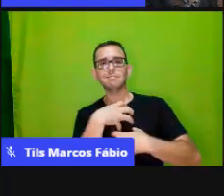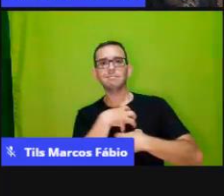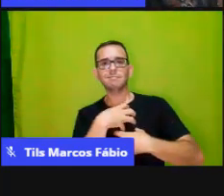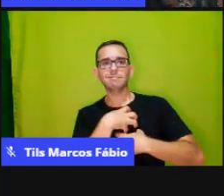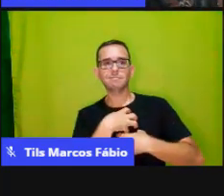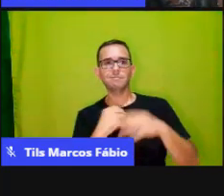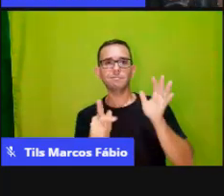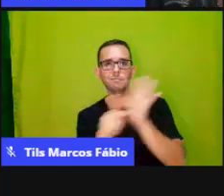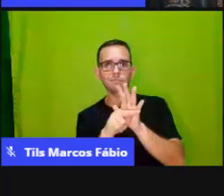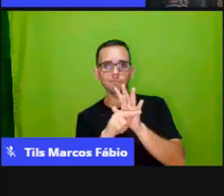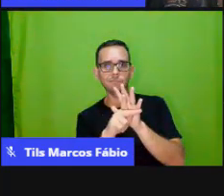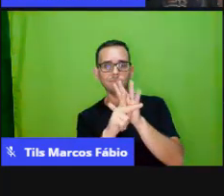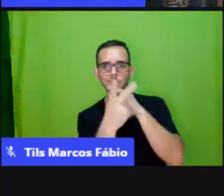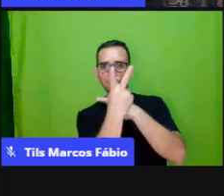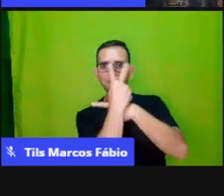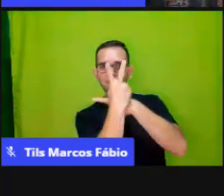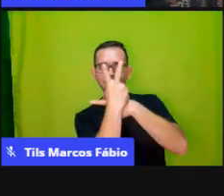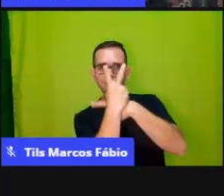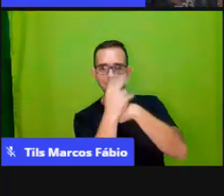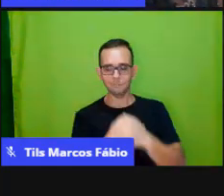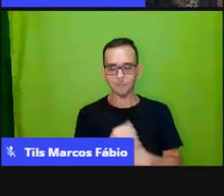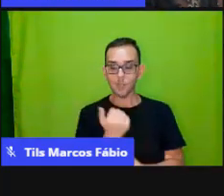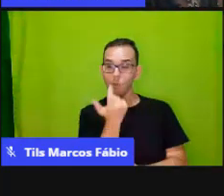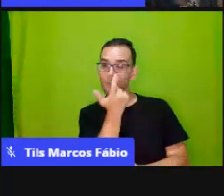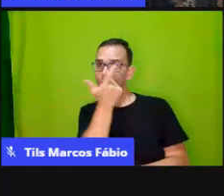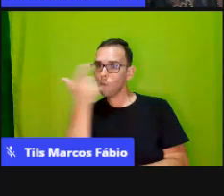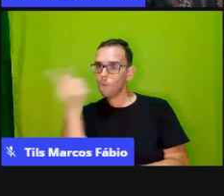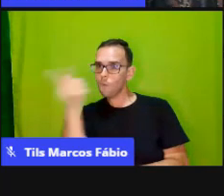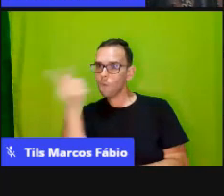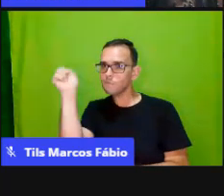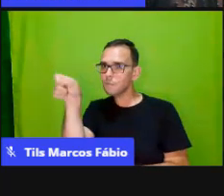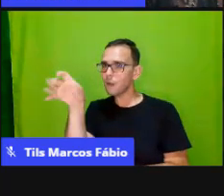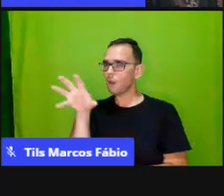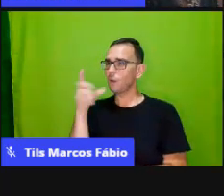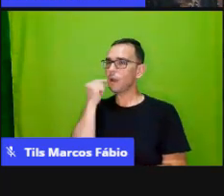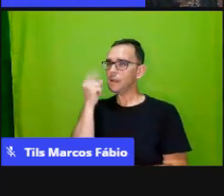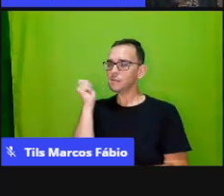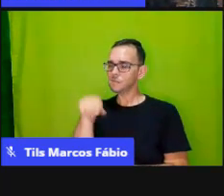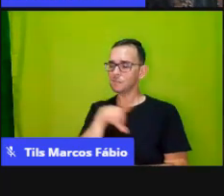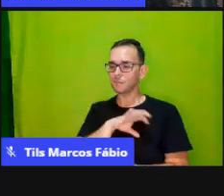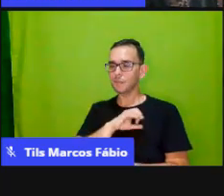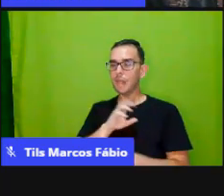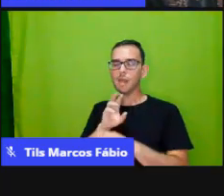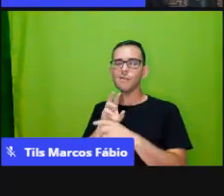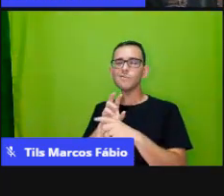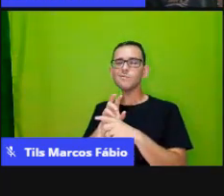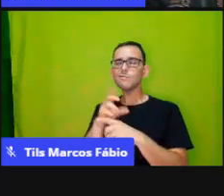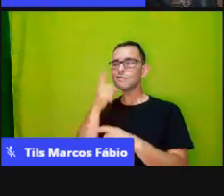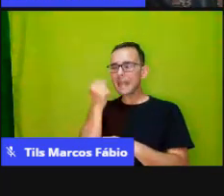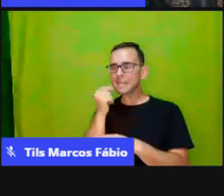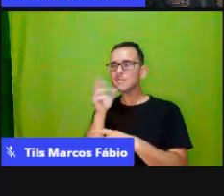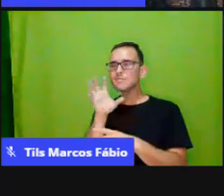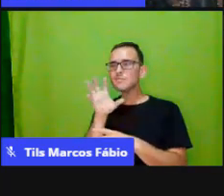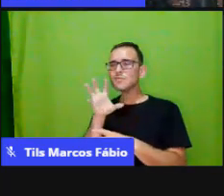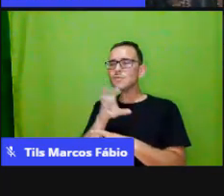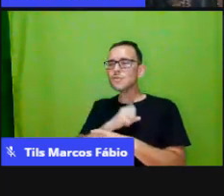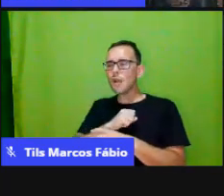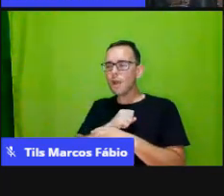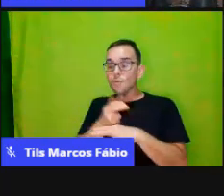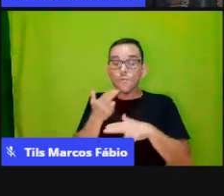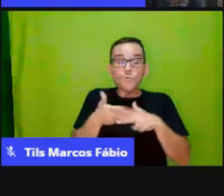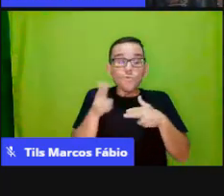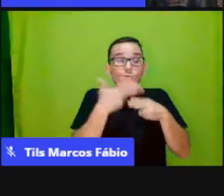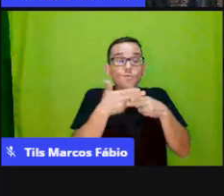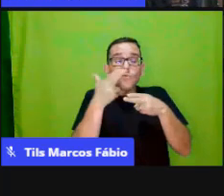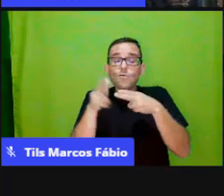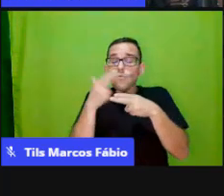geladeira, tá? Outras coisas que os gatos gostam. Eles gostam de se esconder. Ele não é todo momento que o gato gosta de